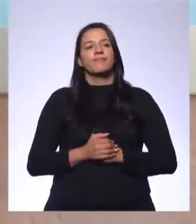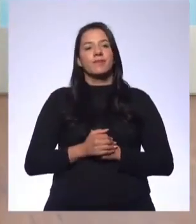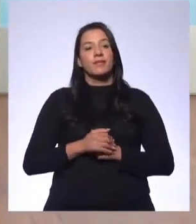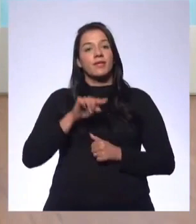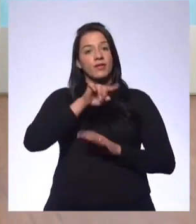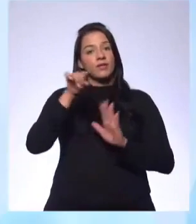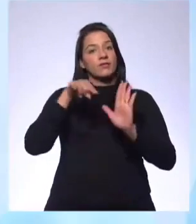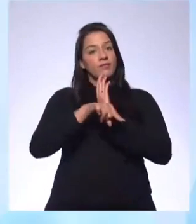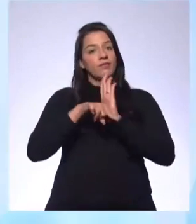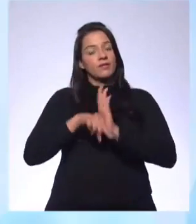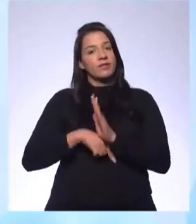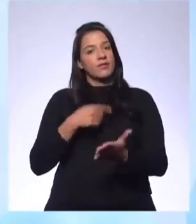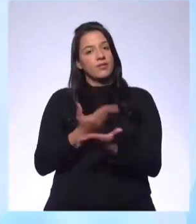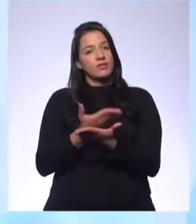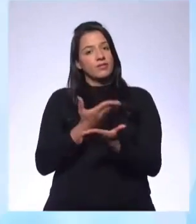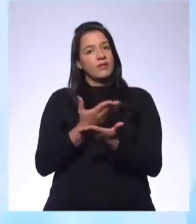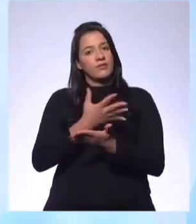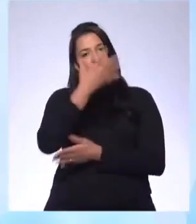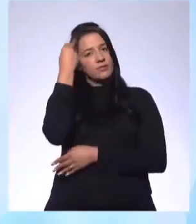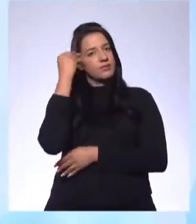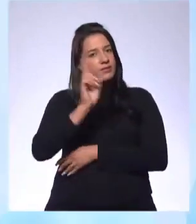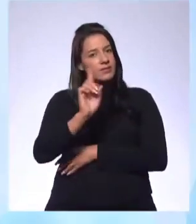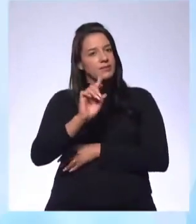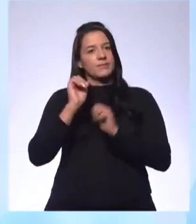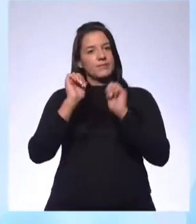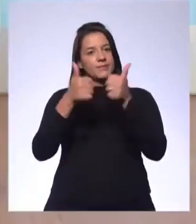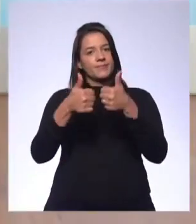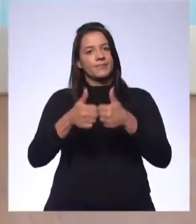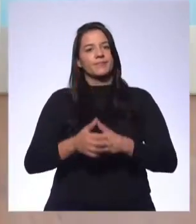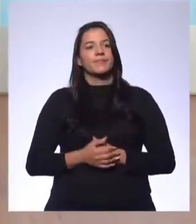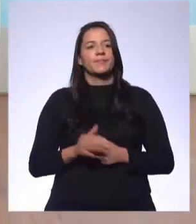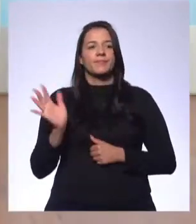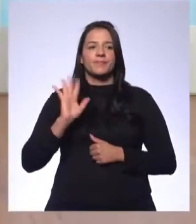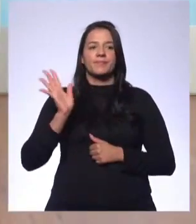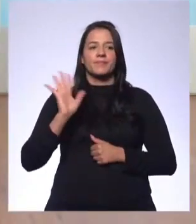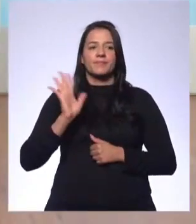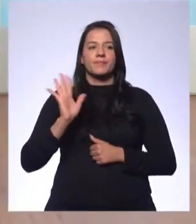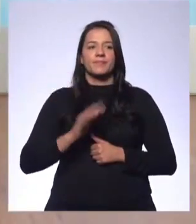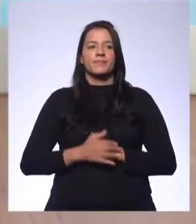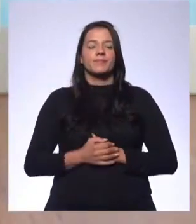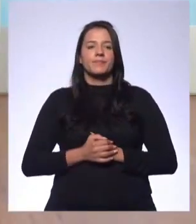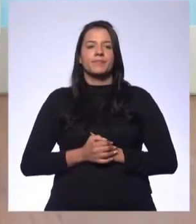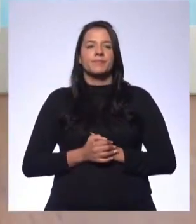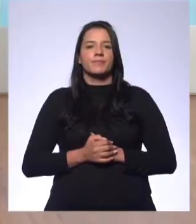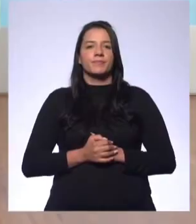avalie a nossa aula, gente. Não esqueçam, tá? Tchau, tchau.